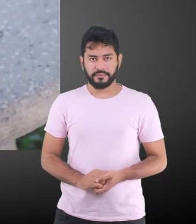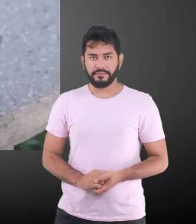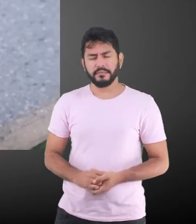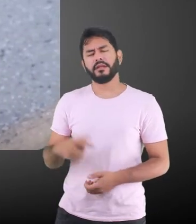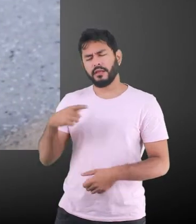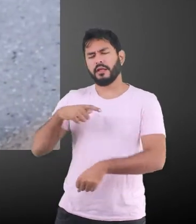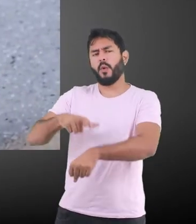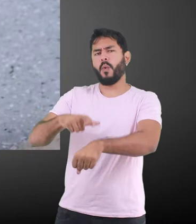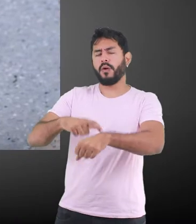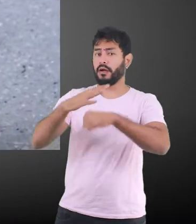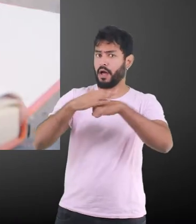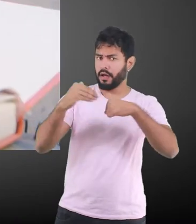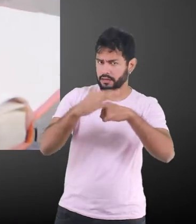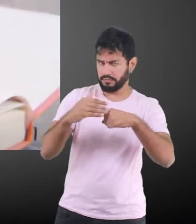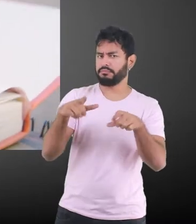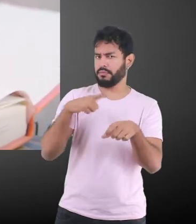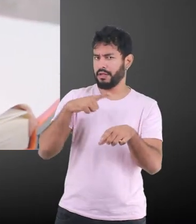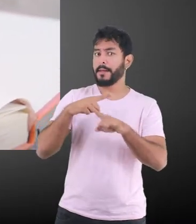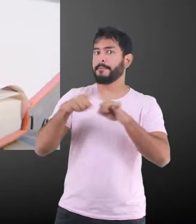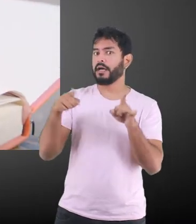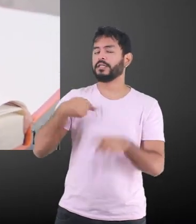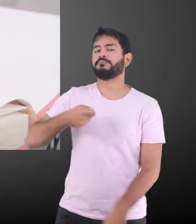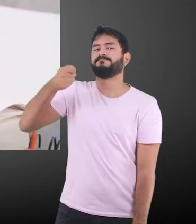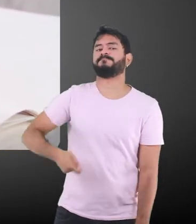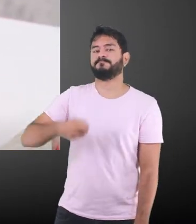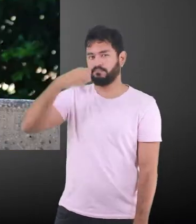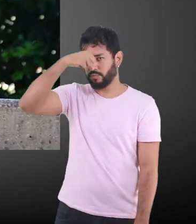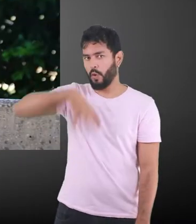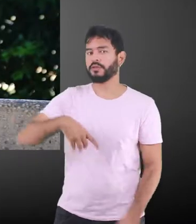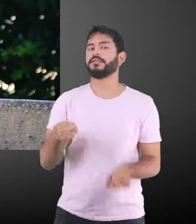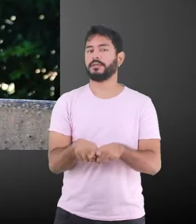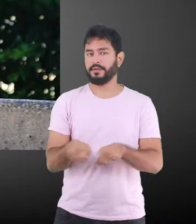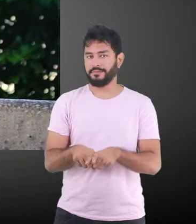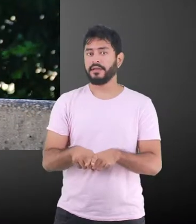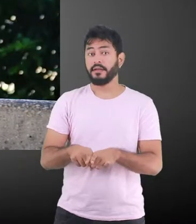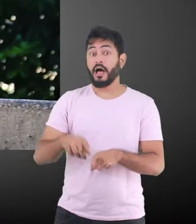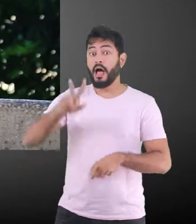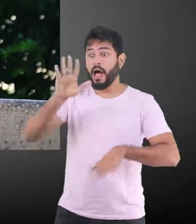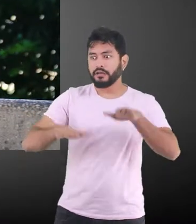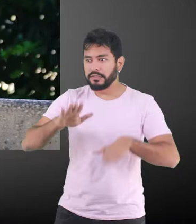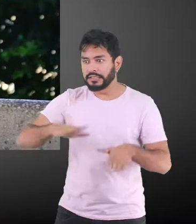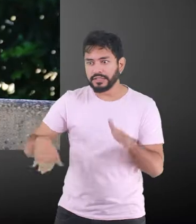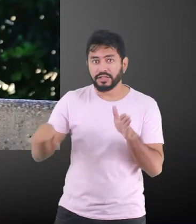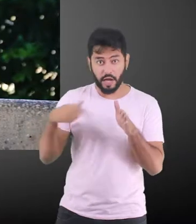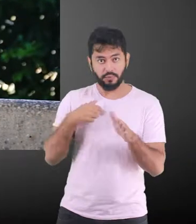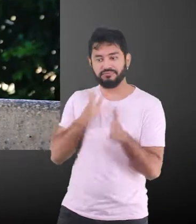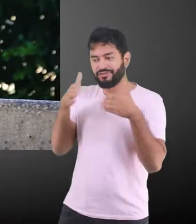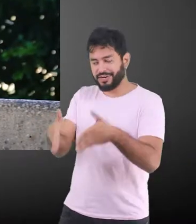de carinho, mas também sou muito, muito rígida, muito grossa. E toda vez que eu chego, ela já vem logo pegando na